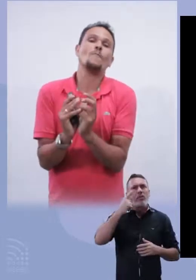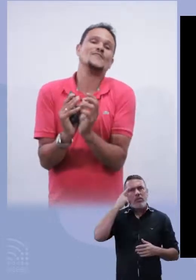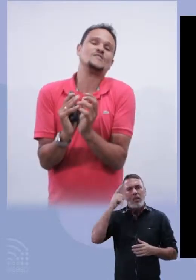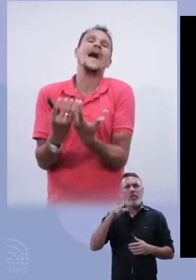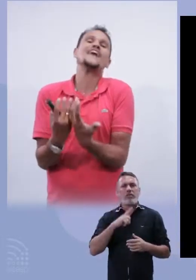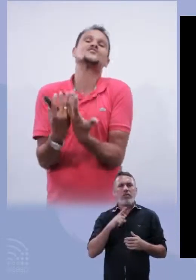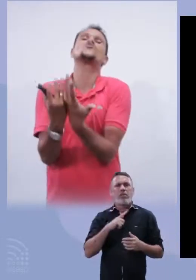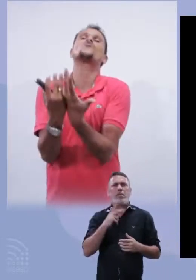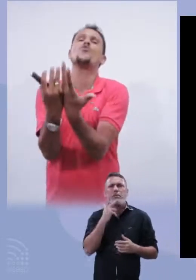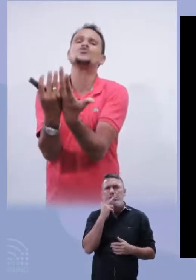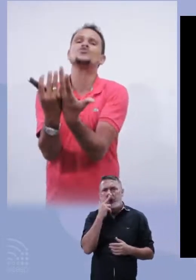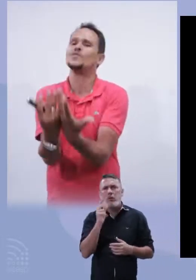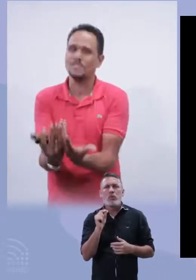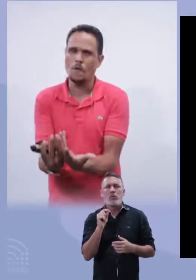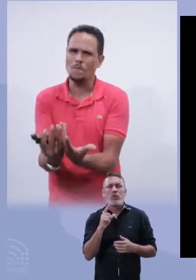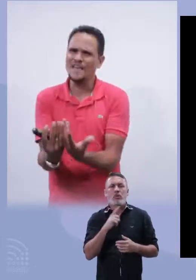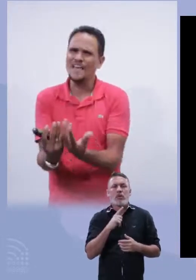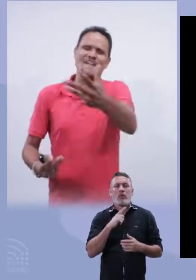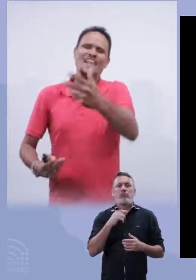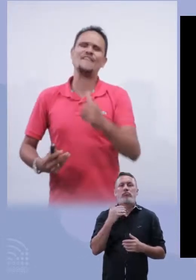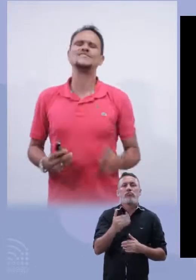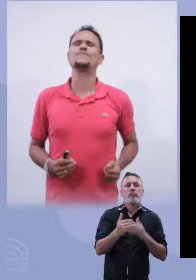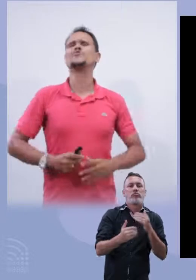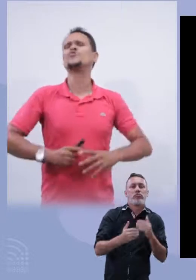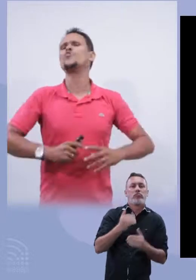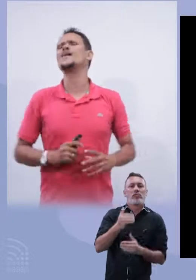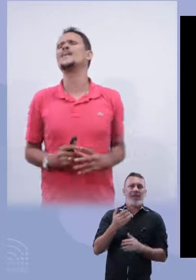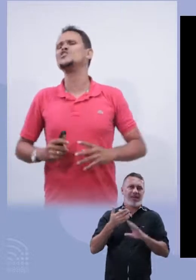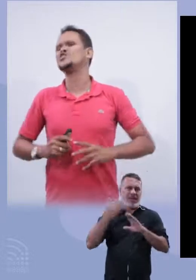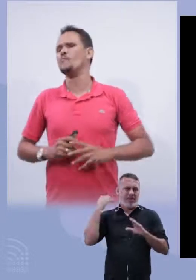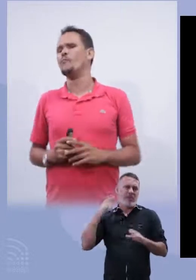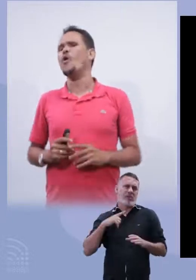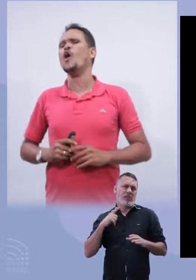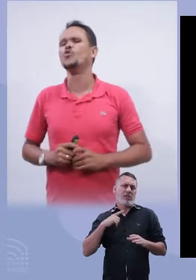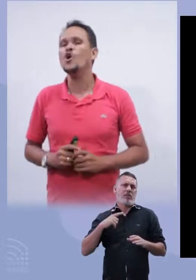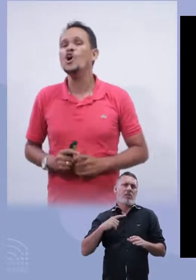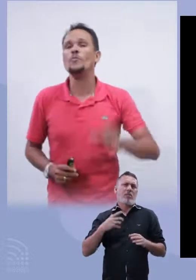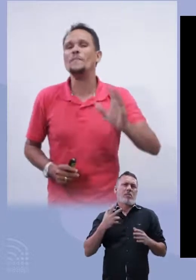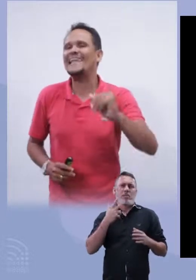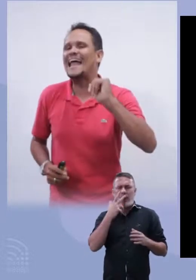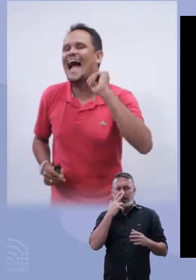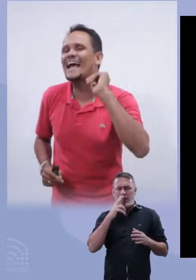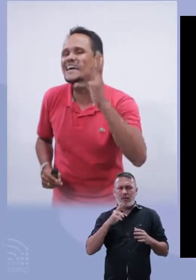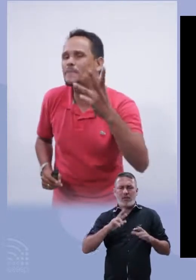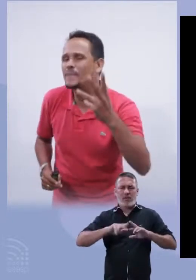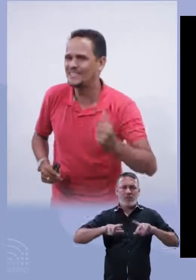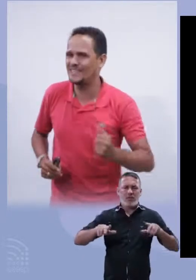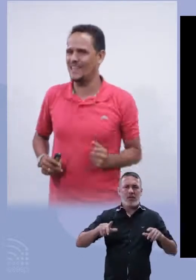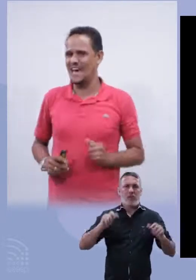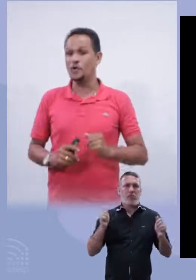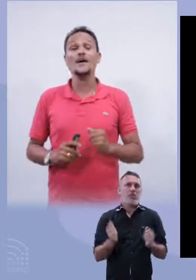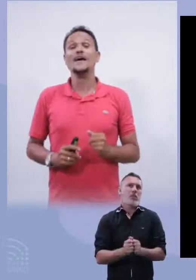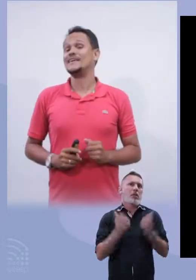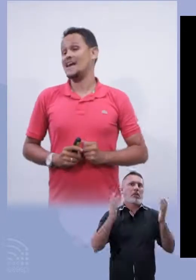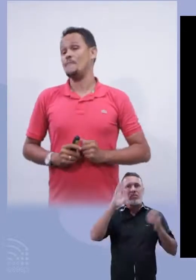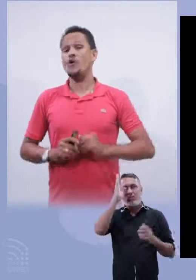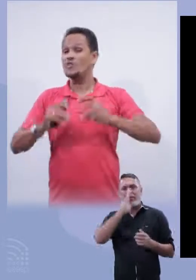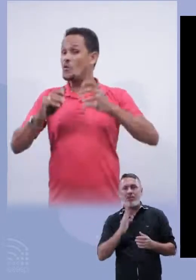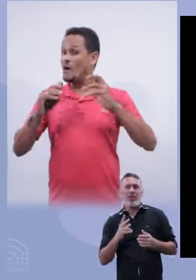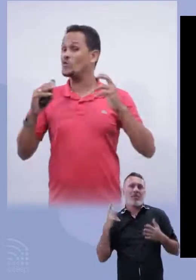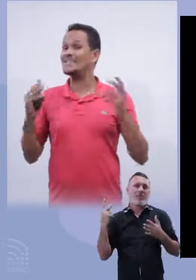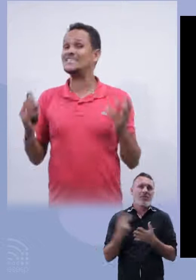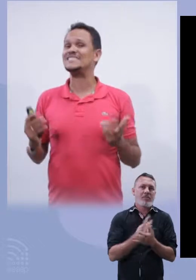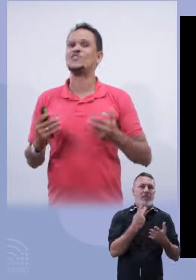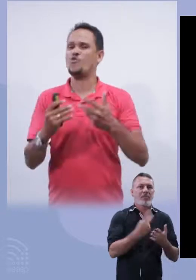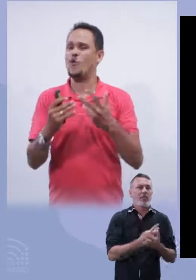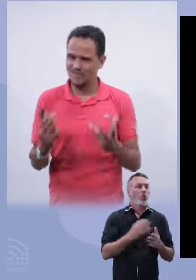uma espécie de constituição. Falava-se muito no grande bolo, no milagre brasileiro, que acabou